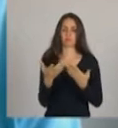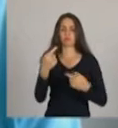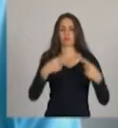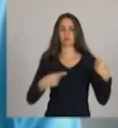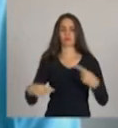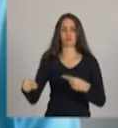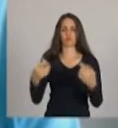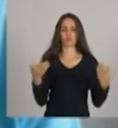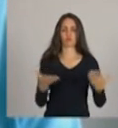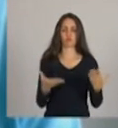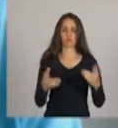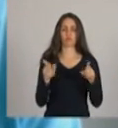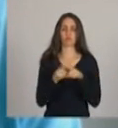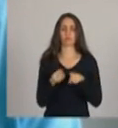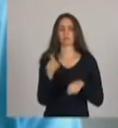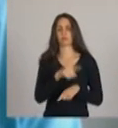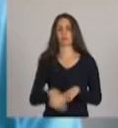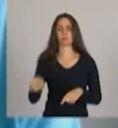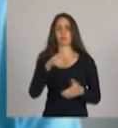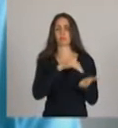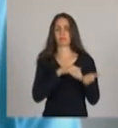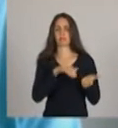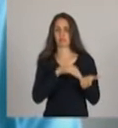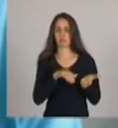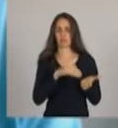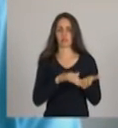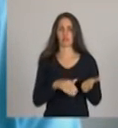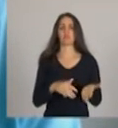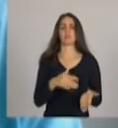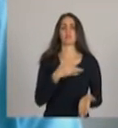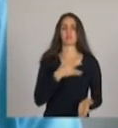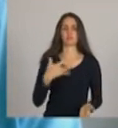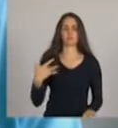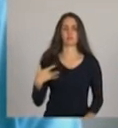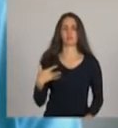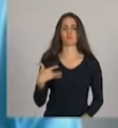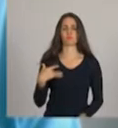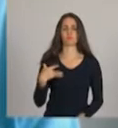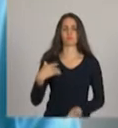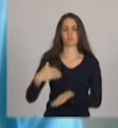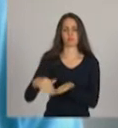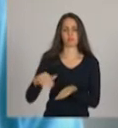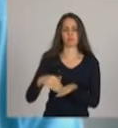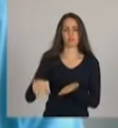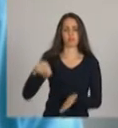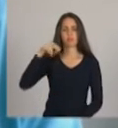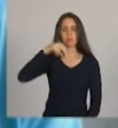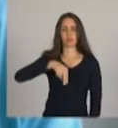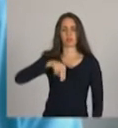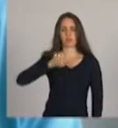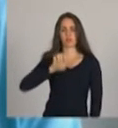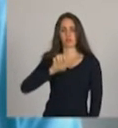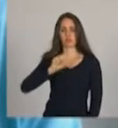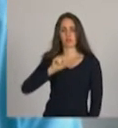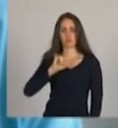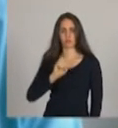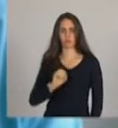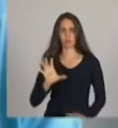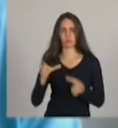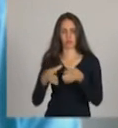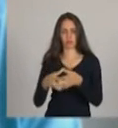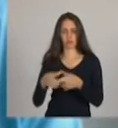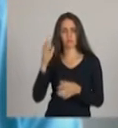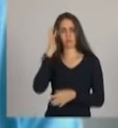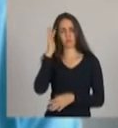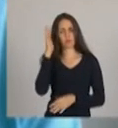no momento, inclusive para que a própria Secretaria de Saúde, nosso secretário Nerd e a equipe, pudesse fazer uma reflexão e